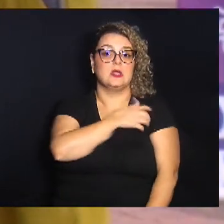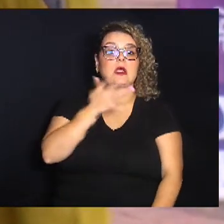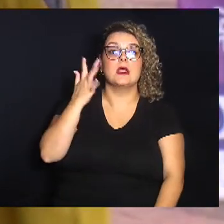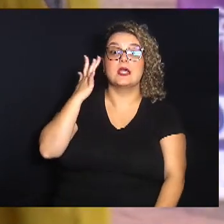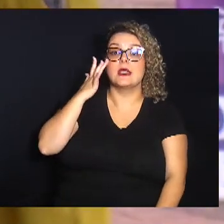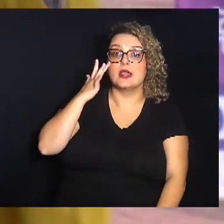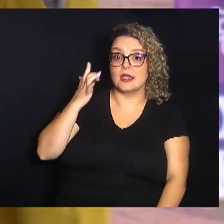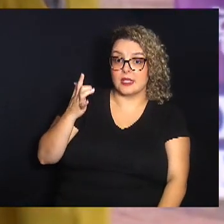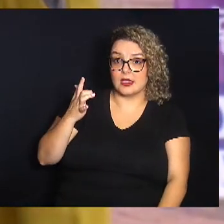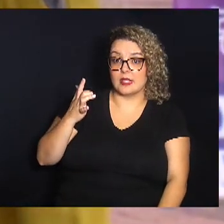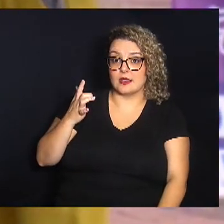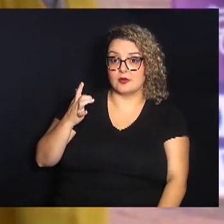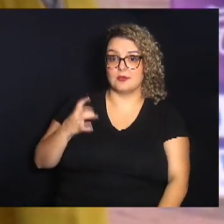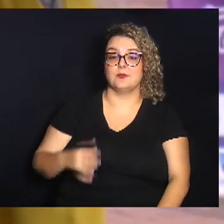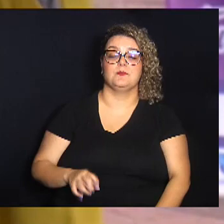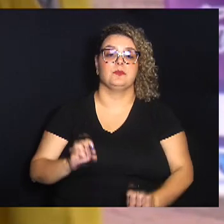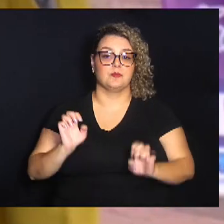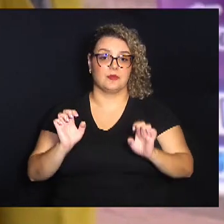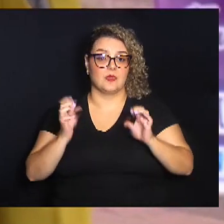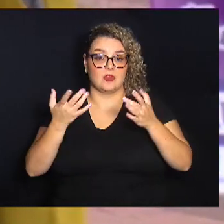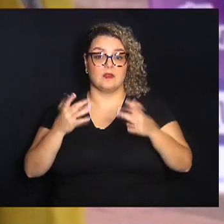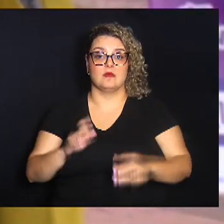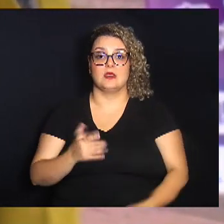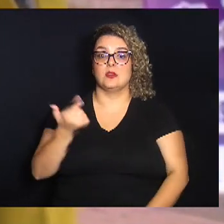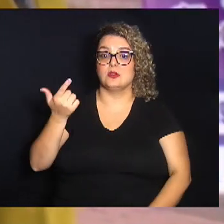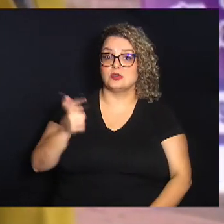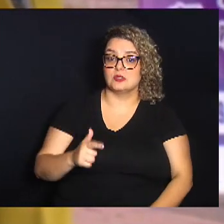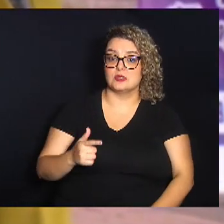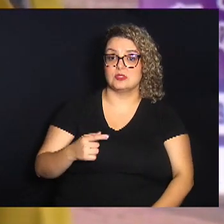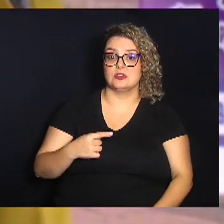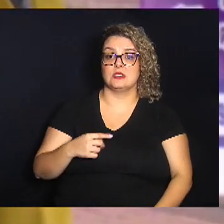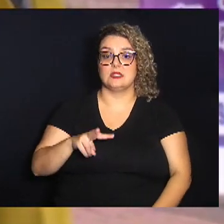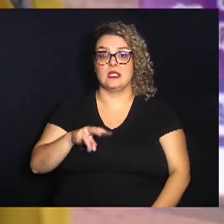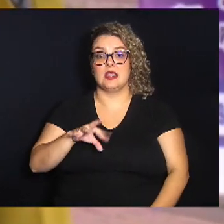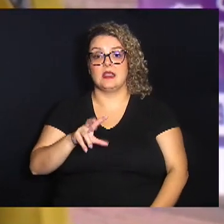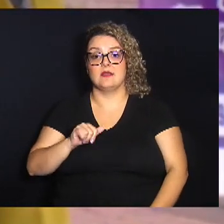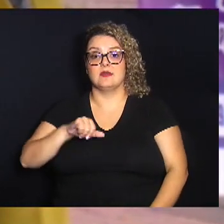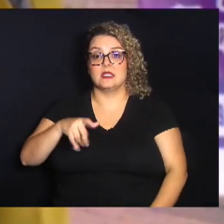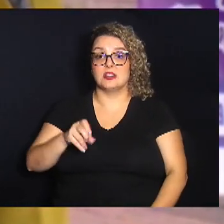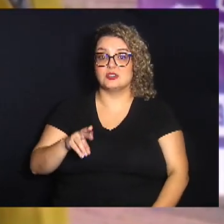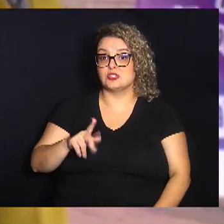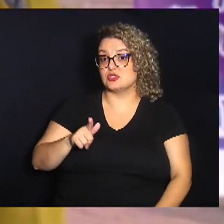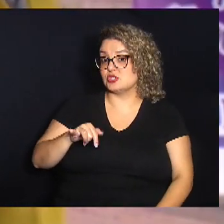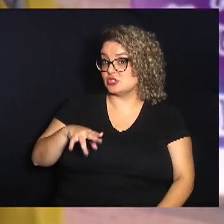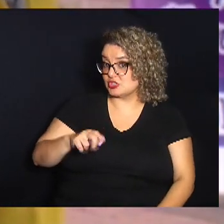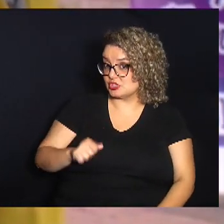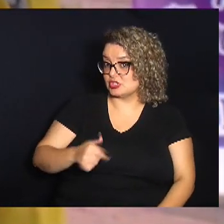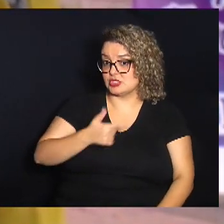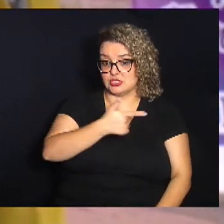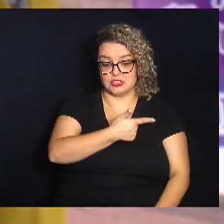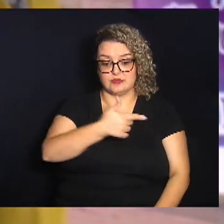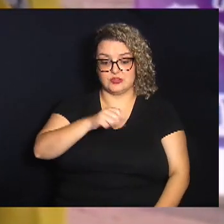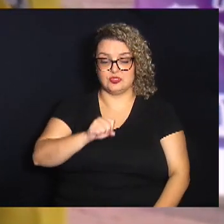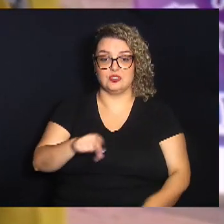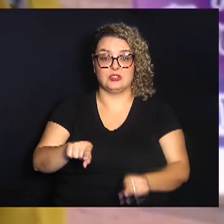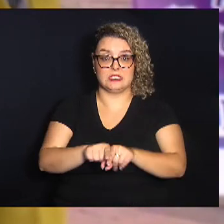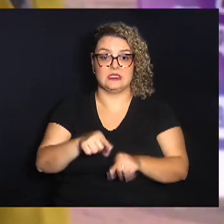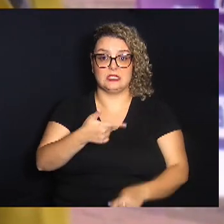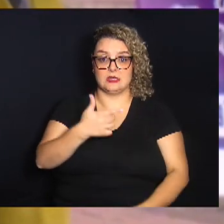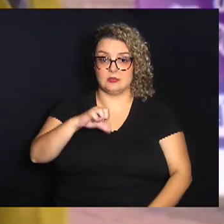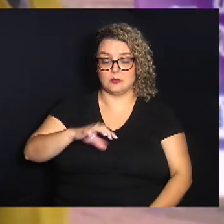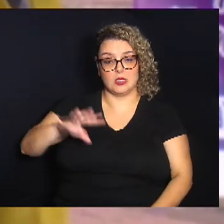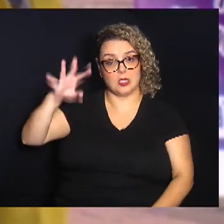amanhã o evento também vai continuar na Vila Georgina, no dia 28 e 29 agora, quarta